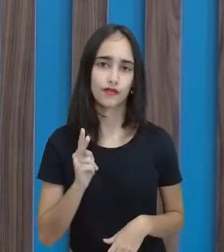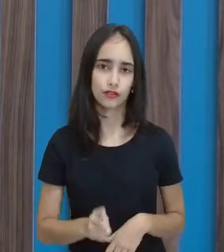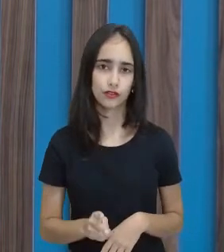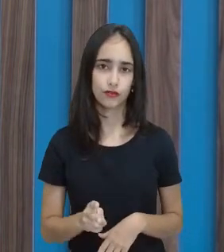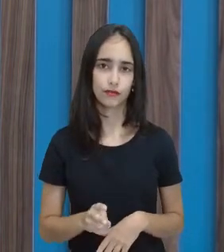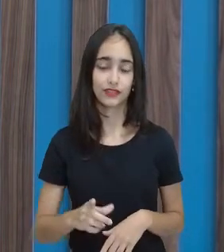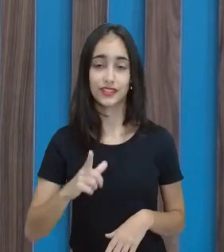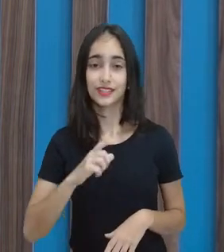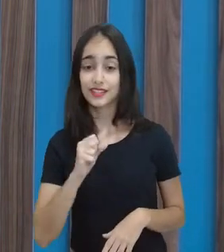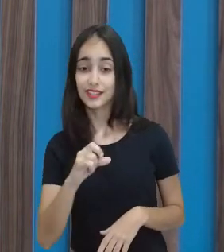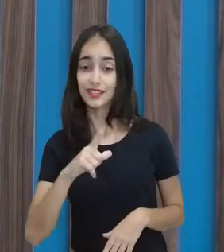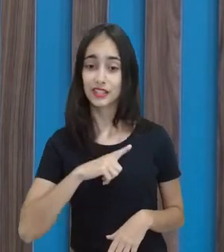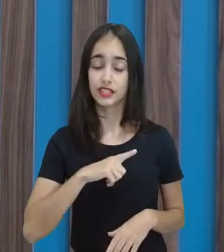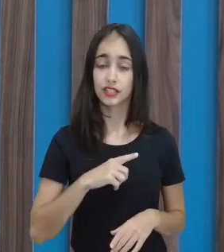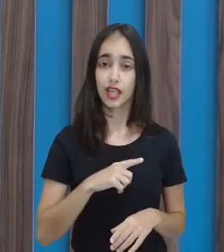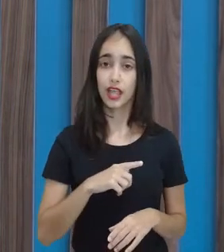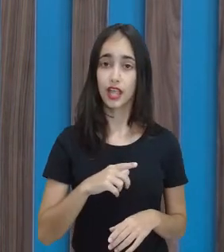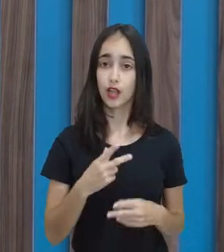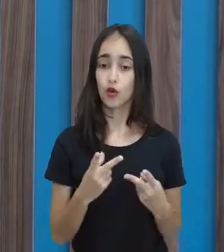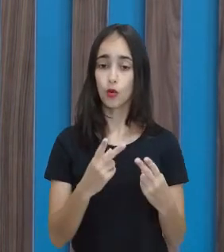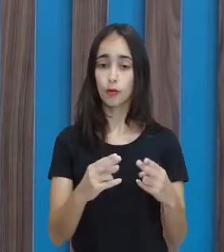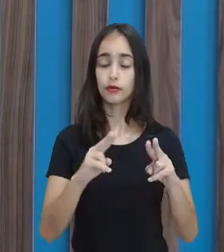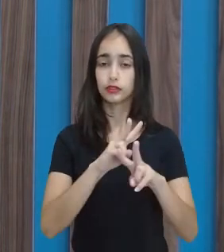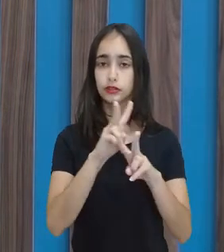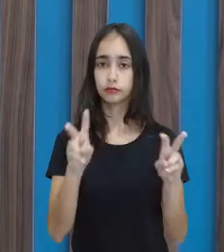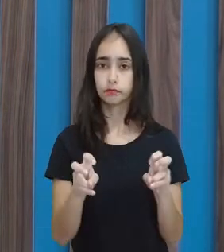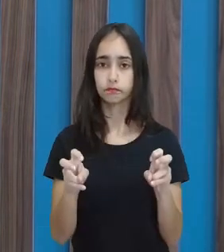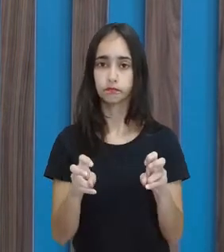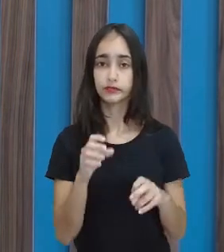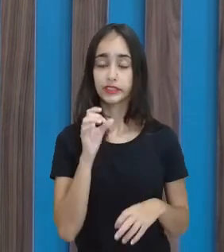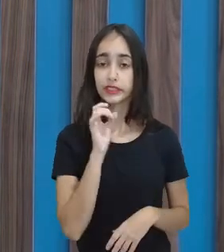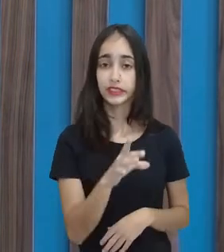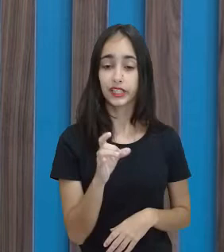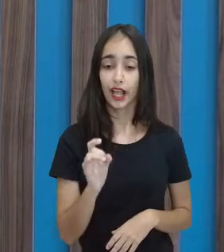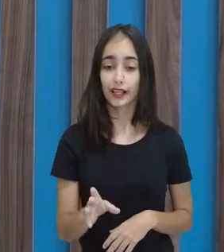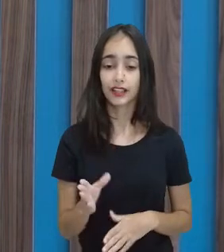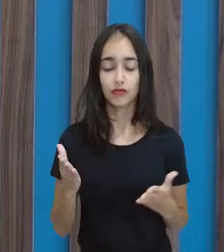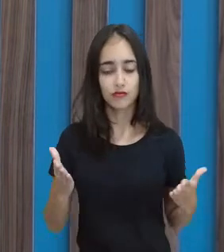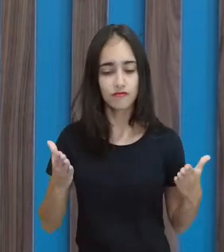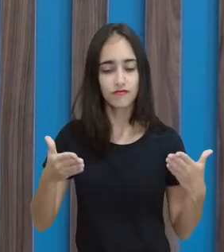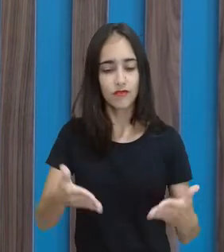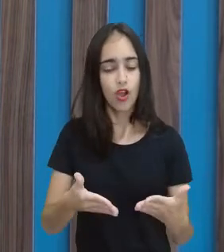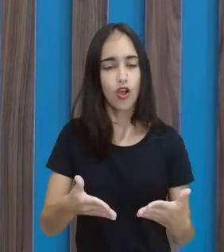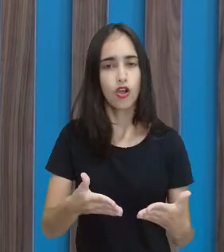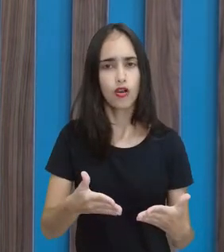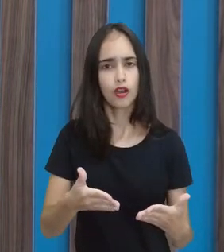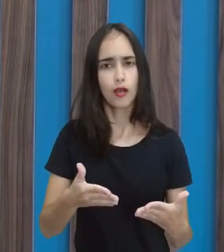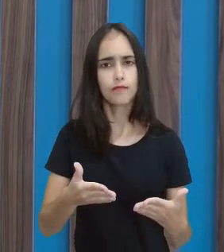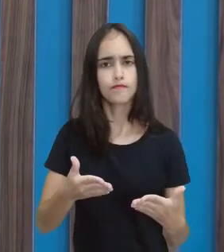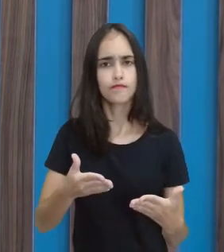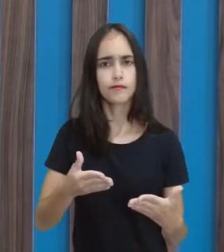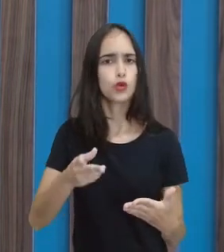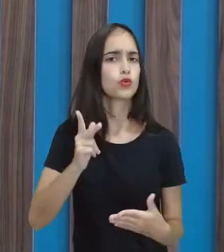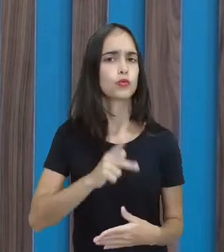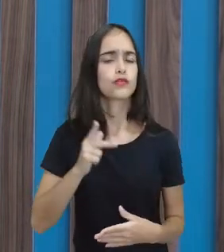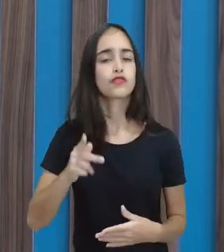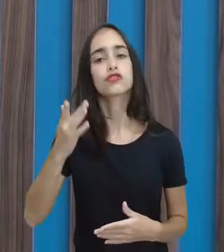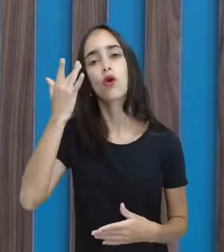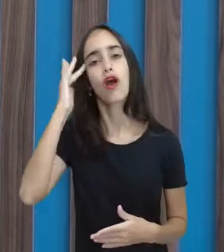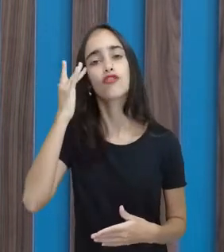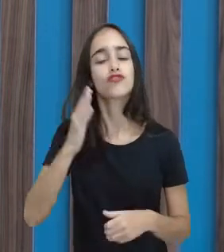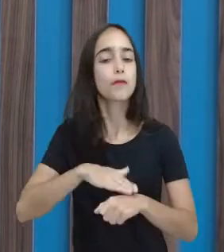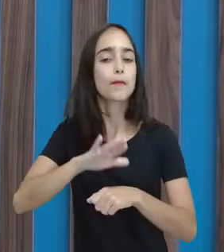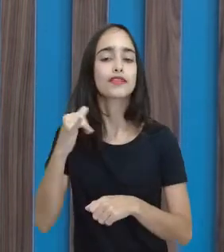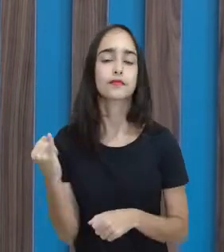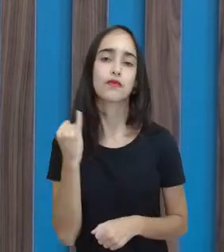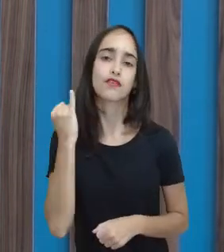diferença? Cada um vai dar um enfoque no que ele acha mais importante, mas a matemática é a